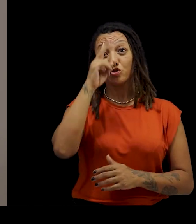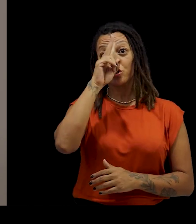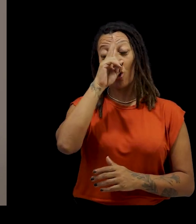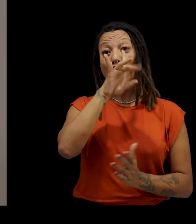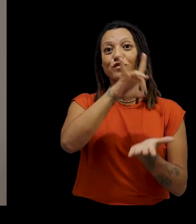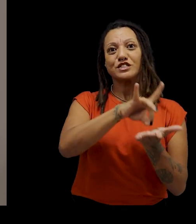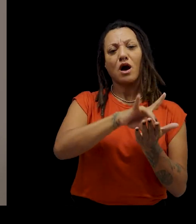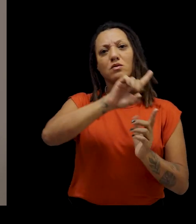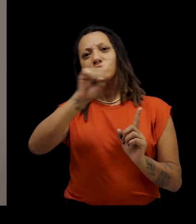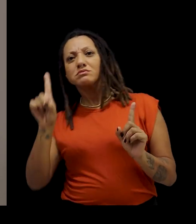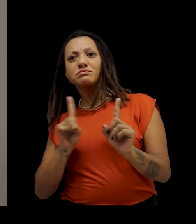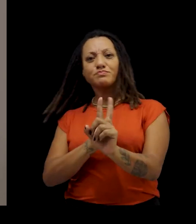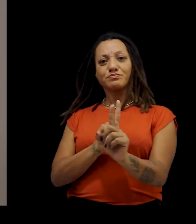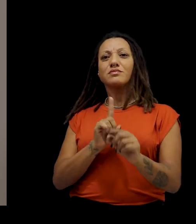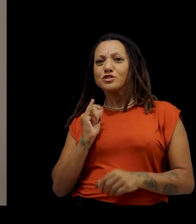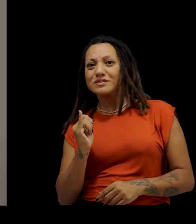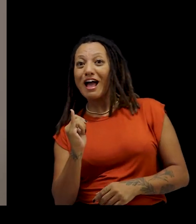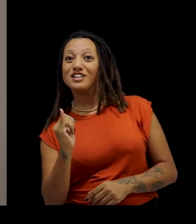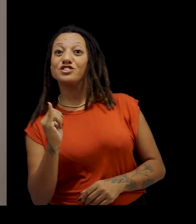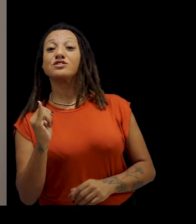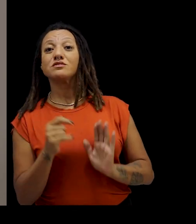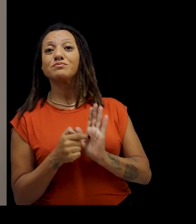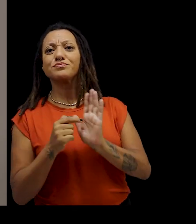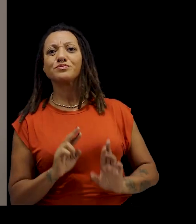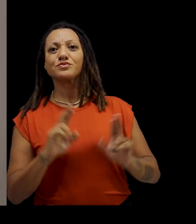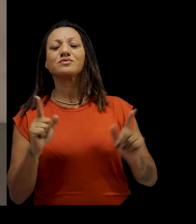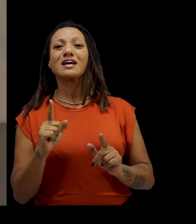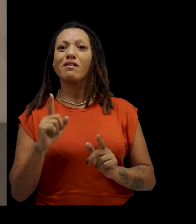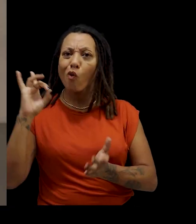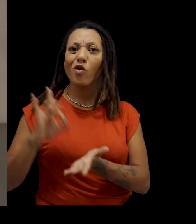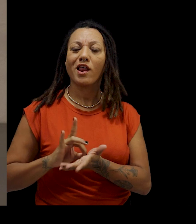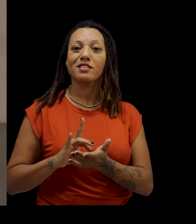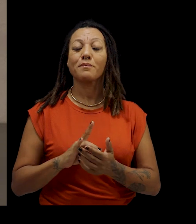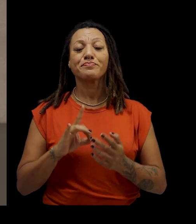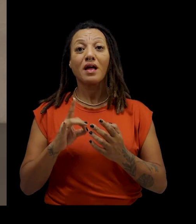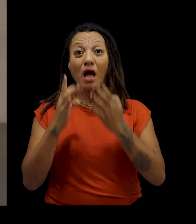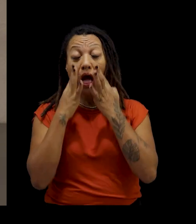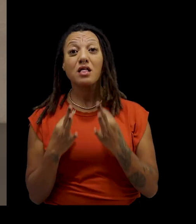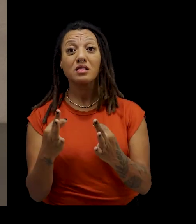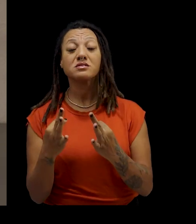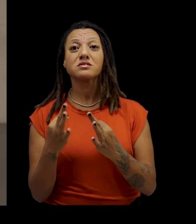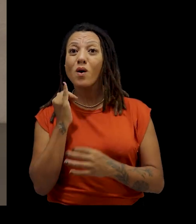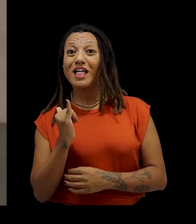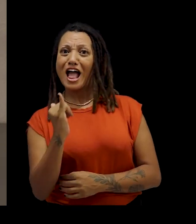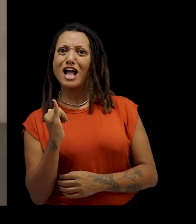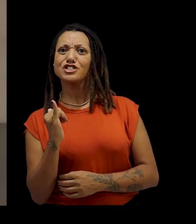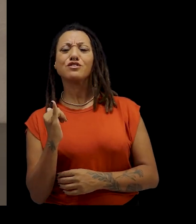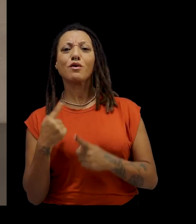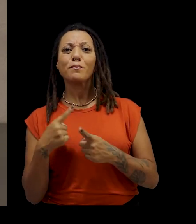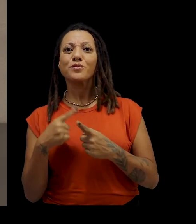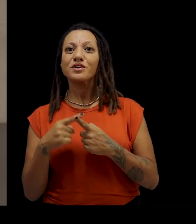como figuras mitológicas se relacionam com a realidade concreta, na medida em que existe a manutenção de suas narrativas e